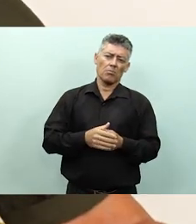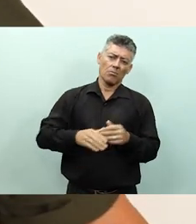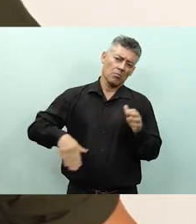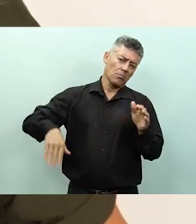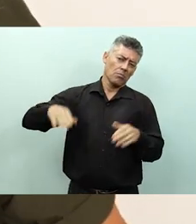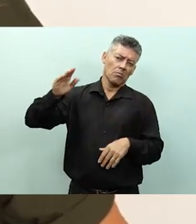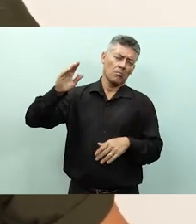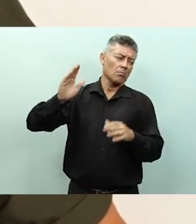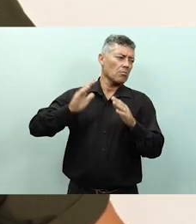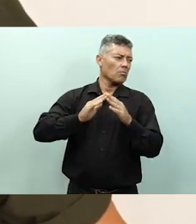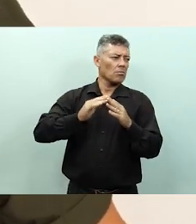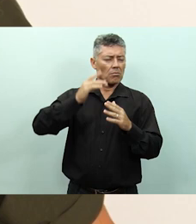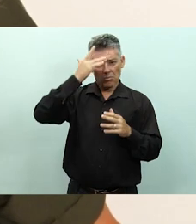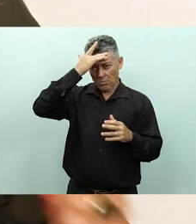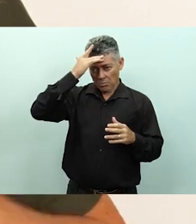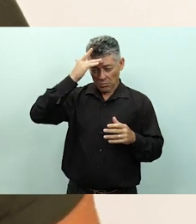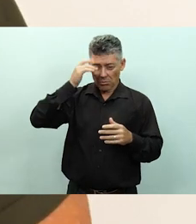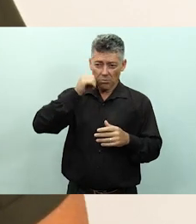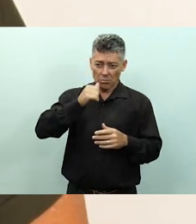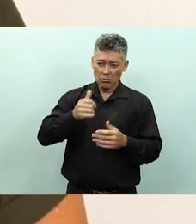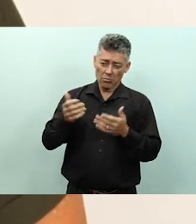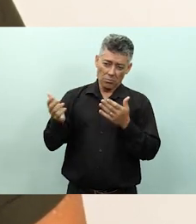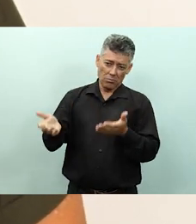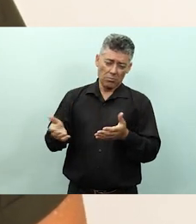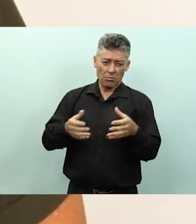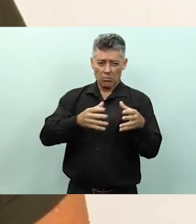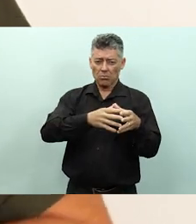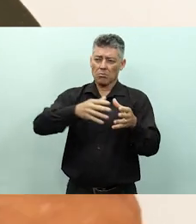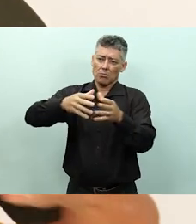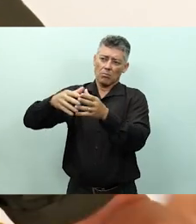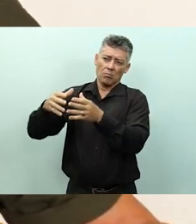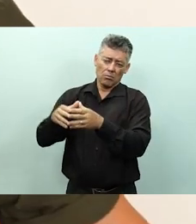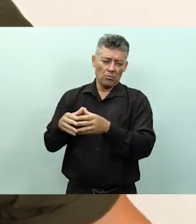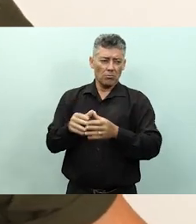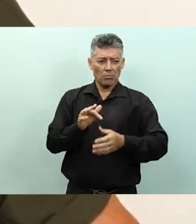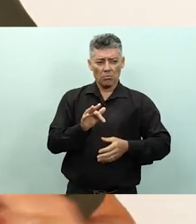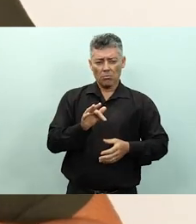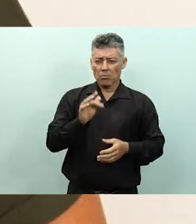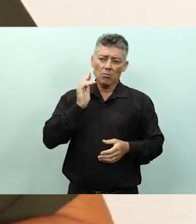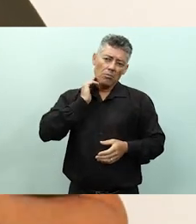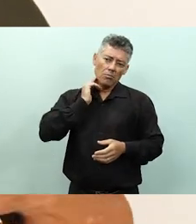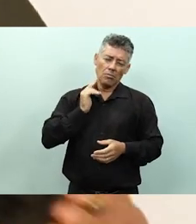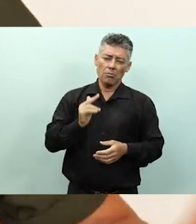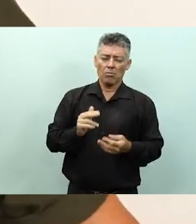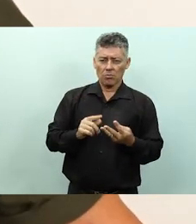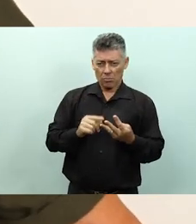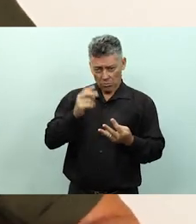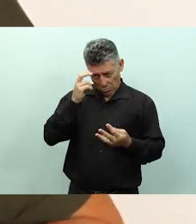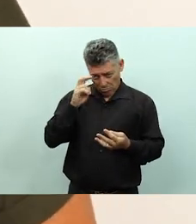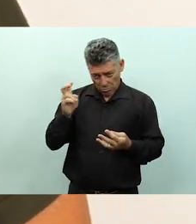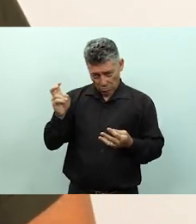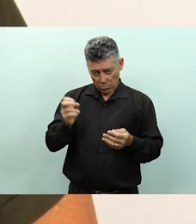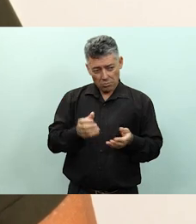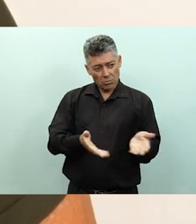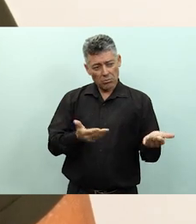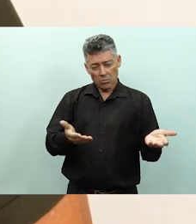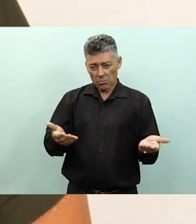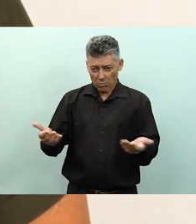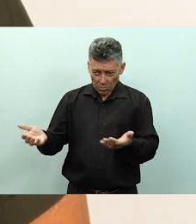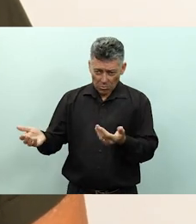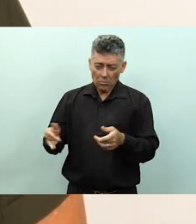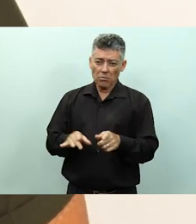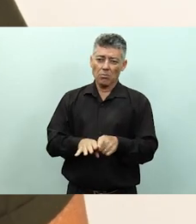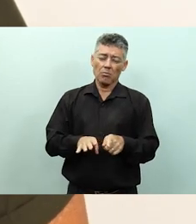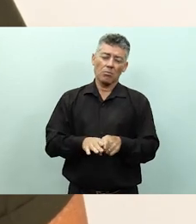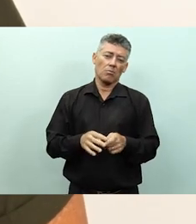das casas populares para a mulher, várias coisas, nos fóruns que ela fazia, na cultura que ela incentivou muito,